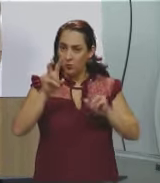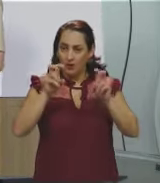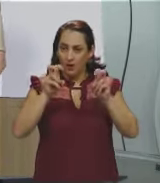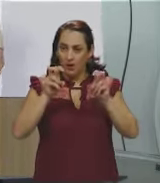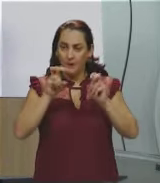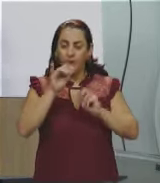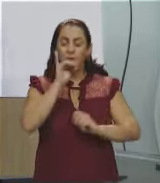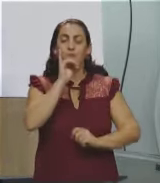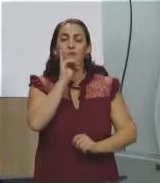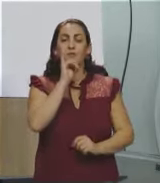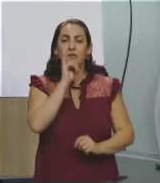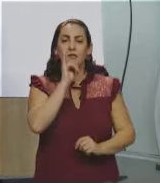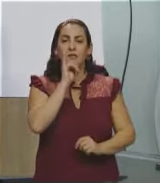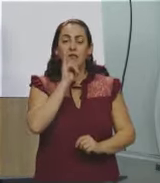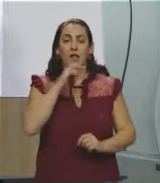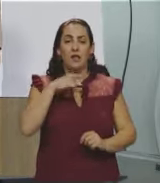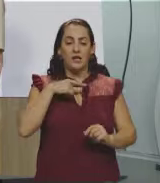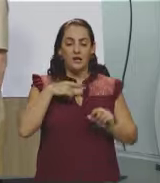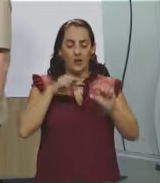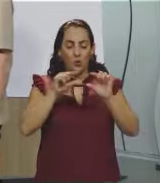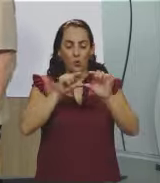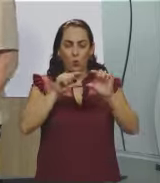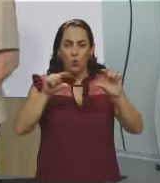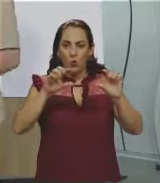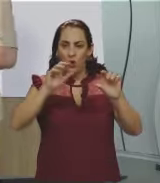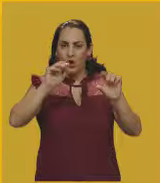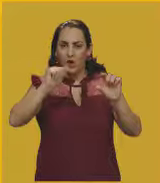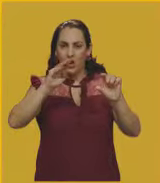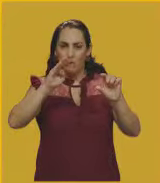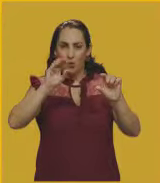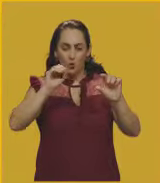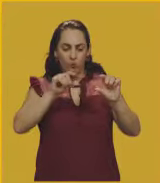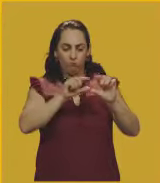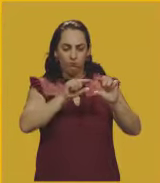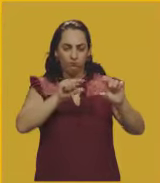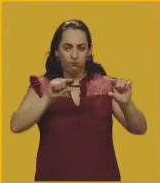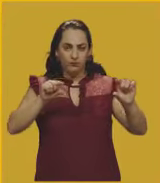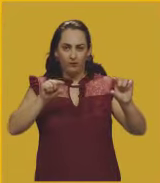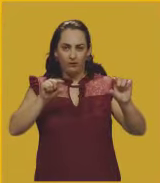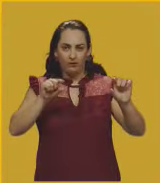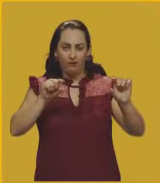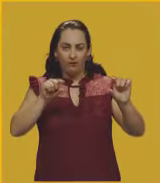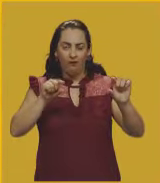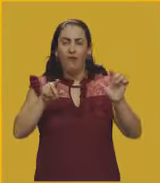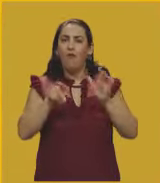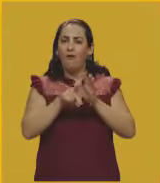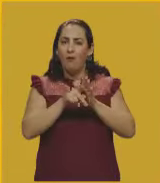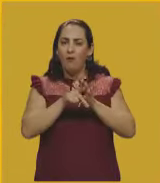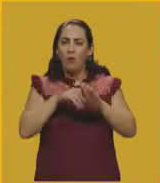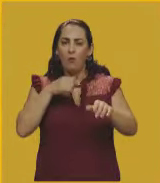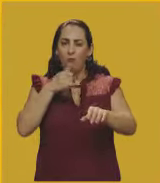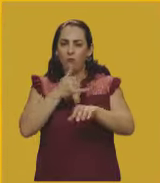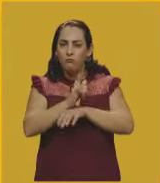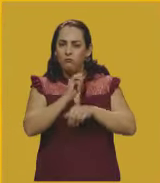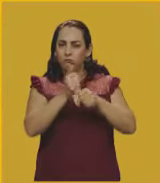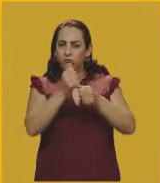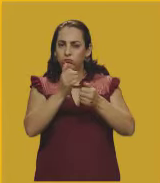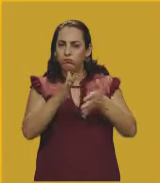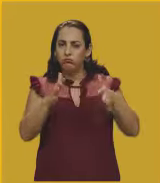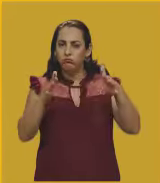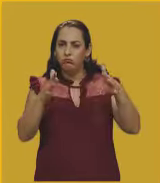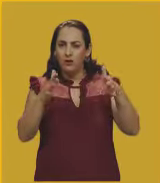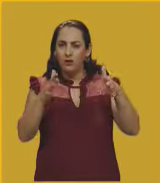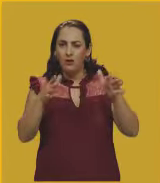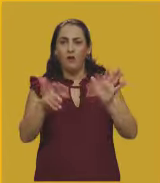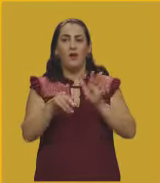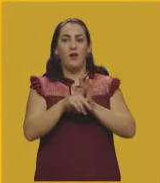Um cabo feito de alumínio possui área de seção transversal correspondente a 1 vezes 10 a menos